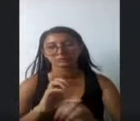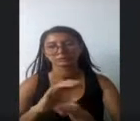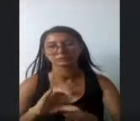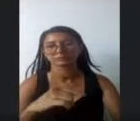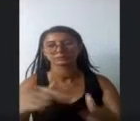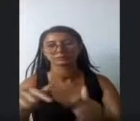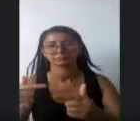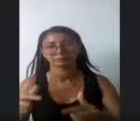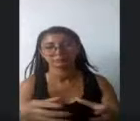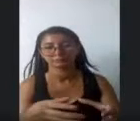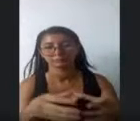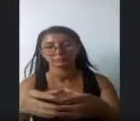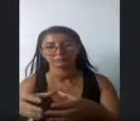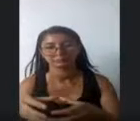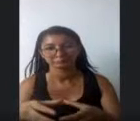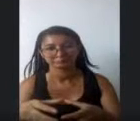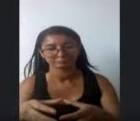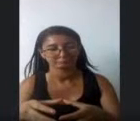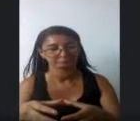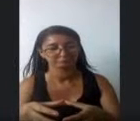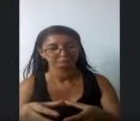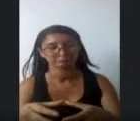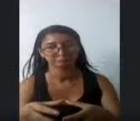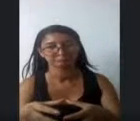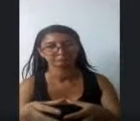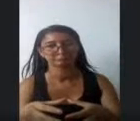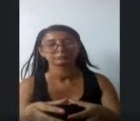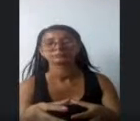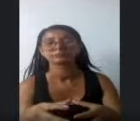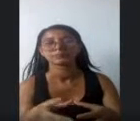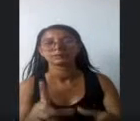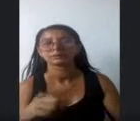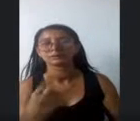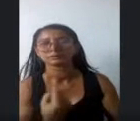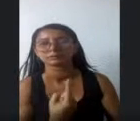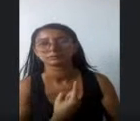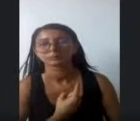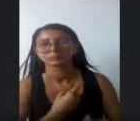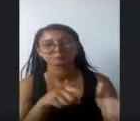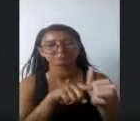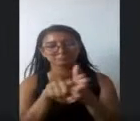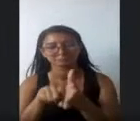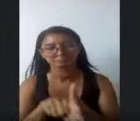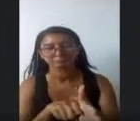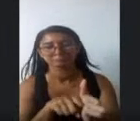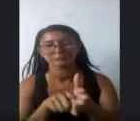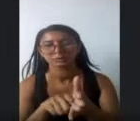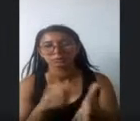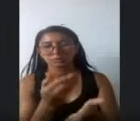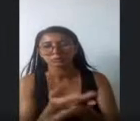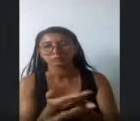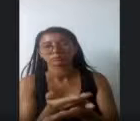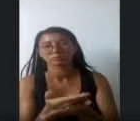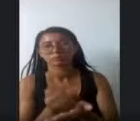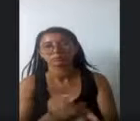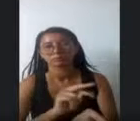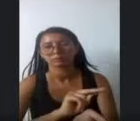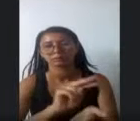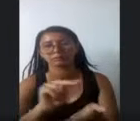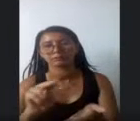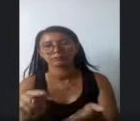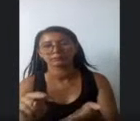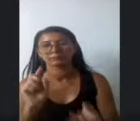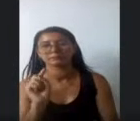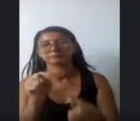comunidade, né, e por isso que as nossas pesquisas, os nossos estudos, eles tentam ser